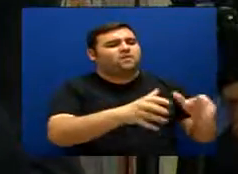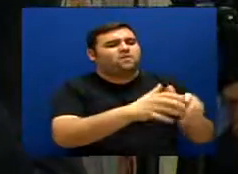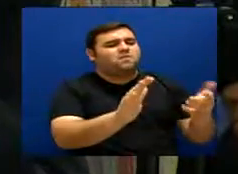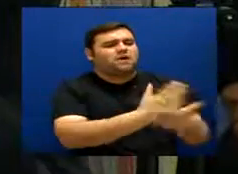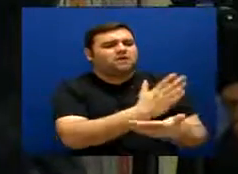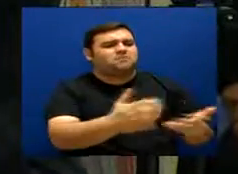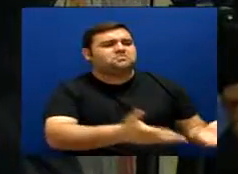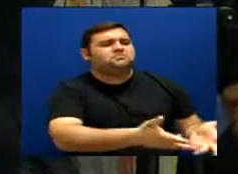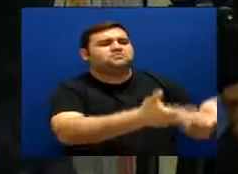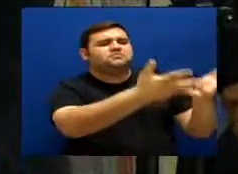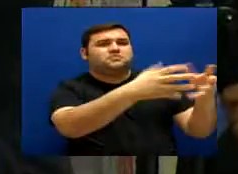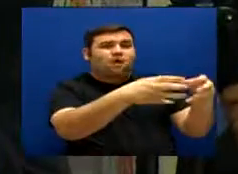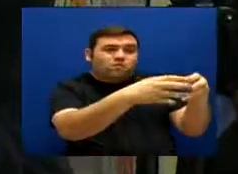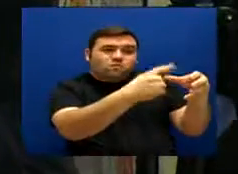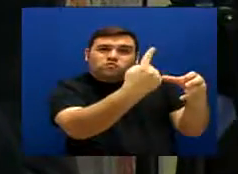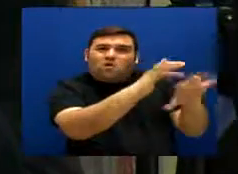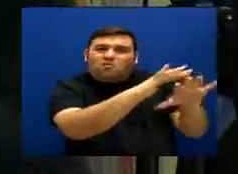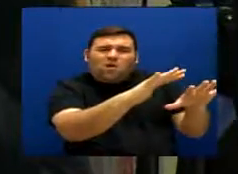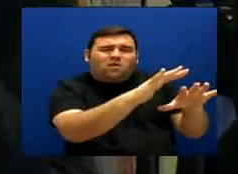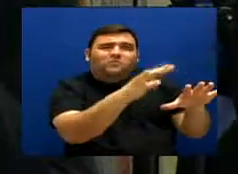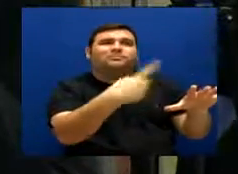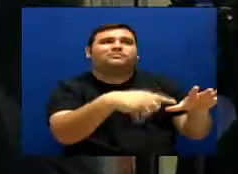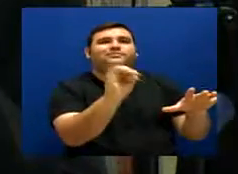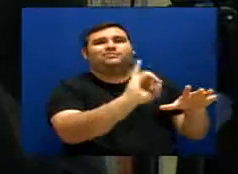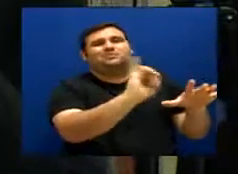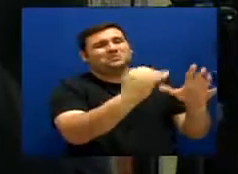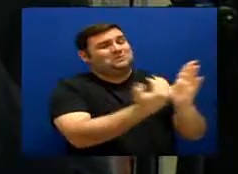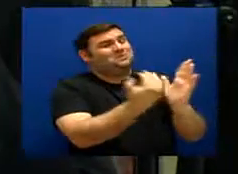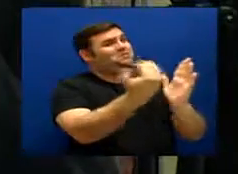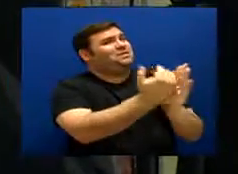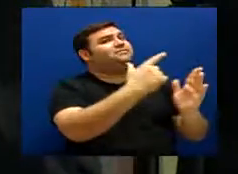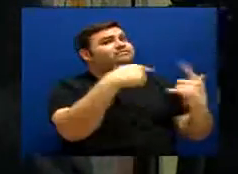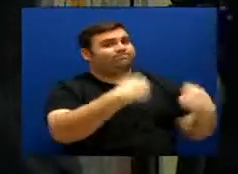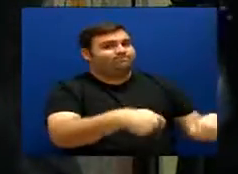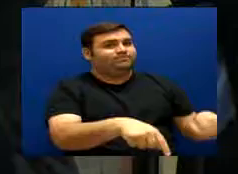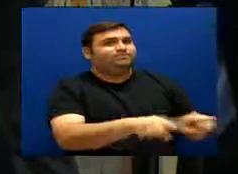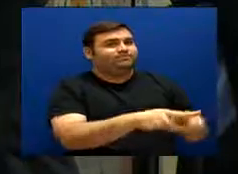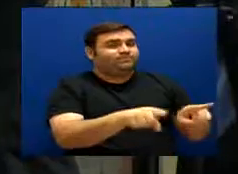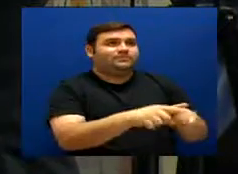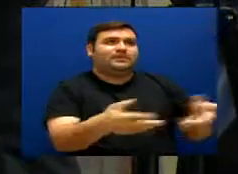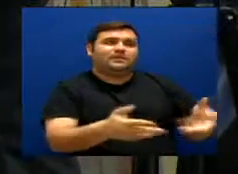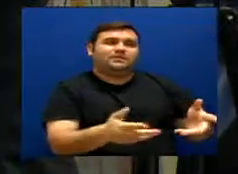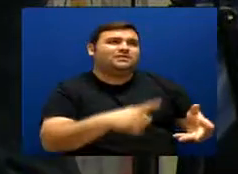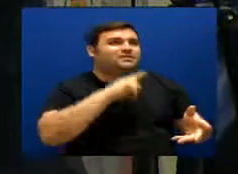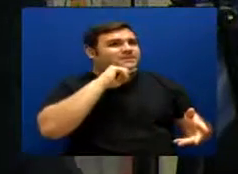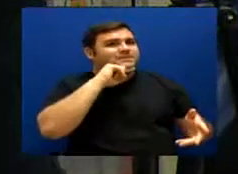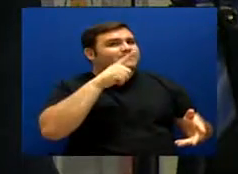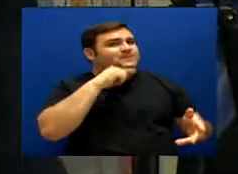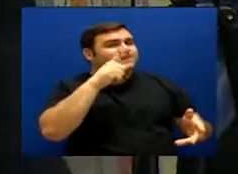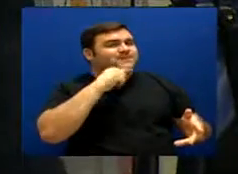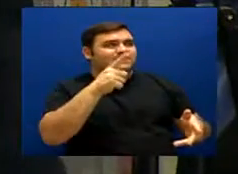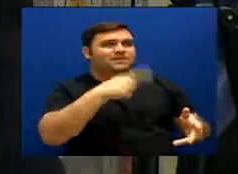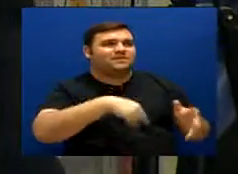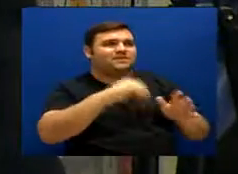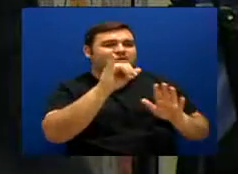grupos, nós vamos ter que ter uma carga tributária alta e dificilmente conseguiremos isenção fiscal.